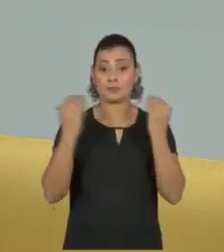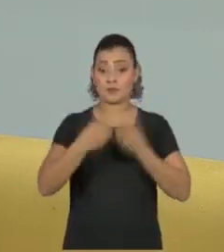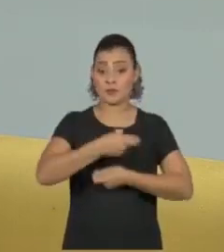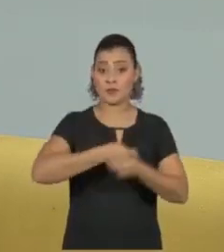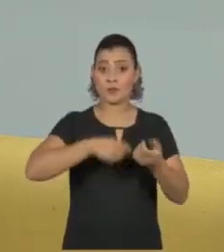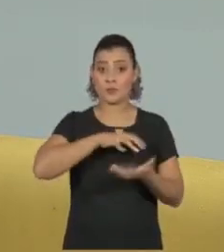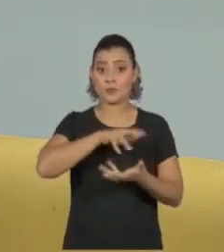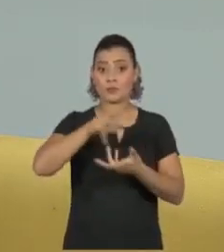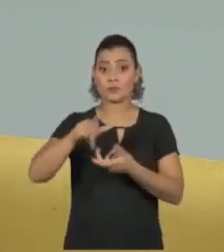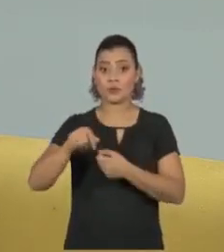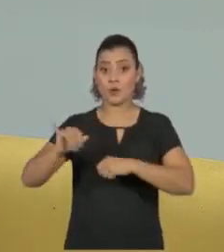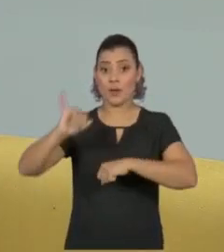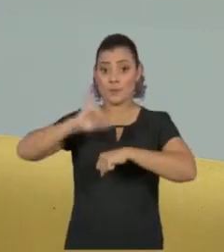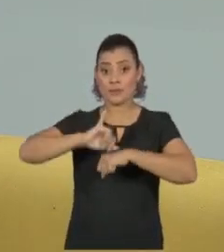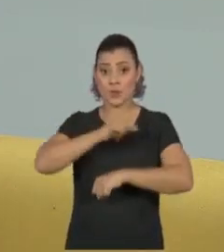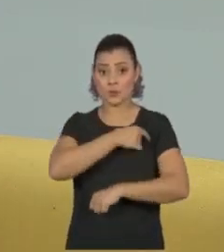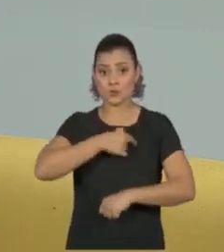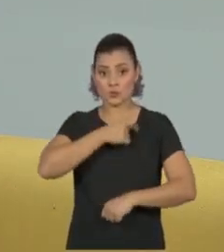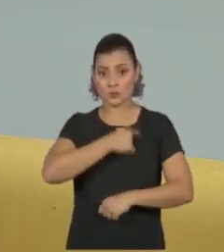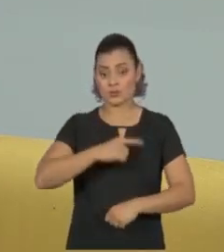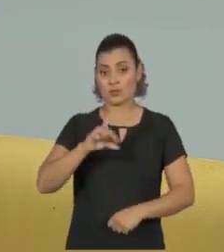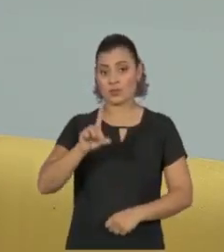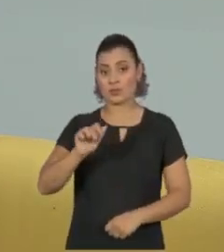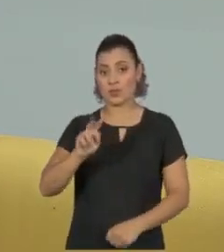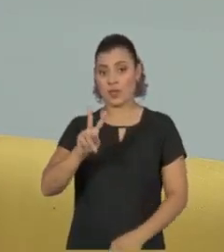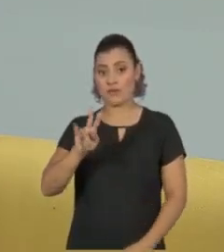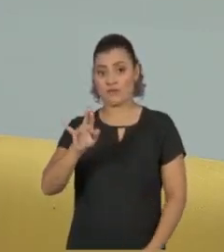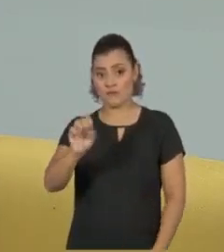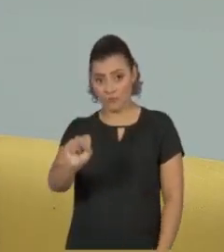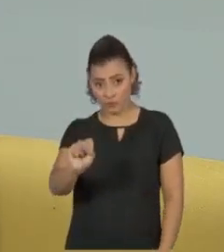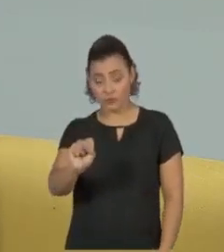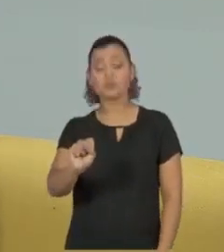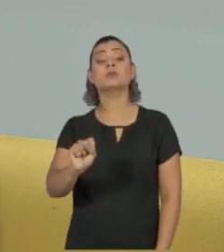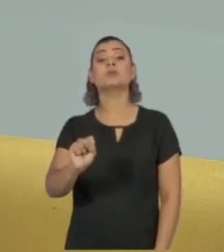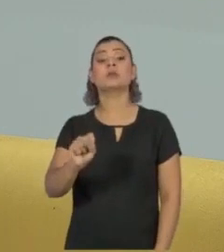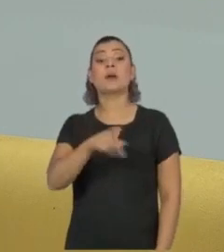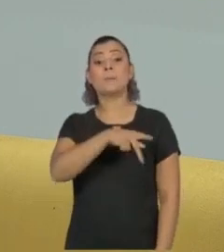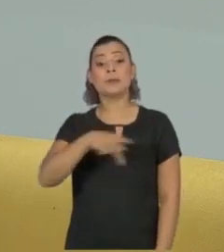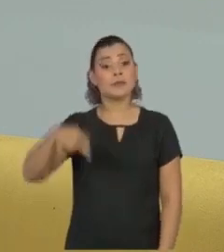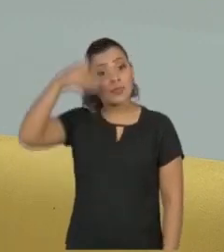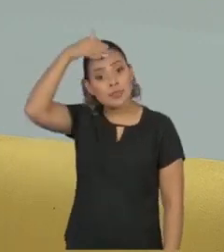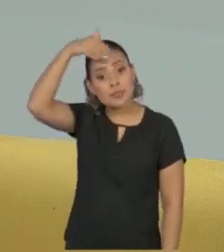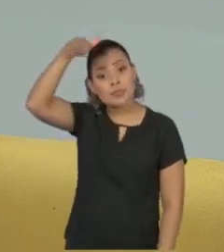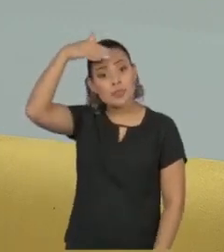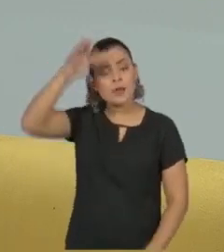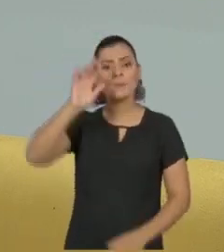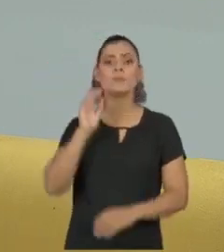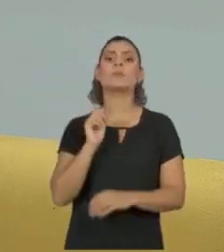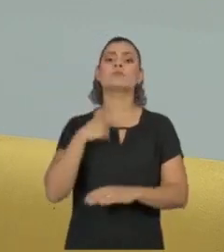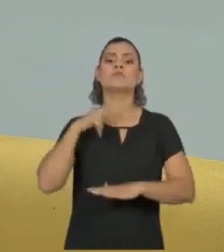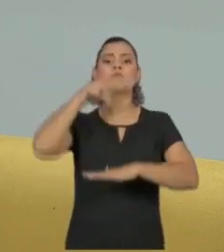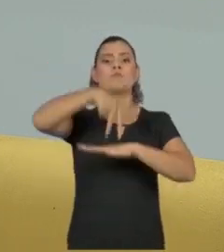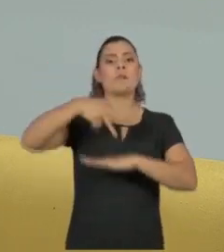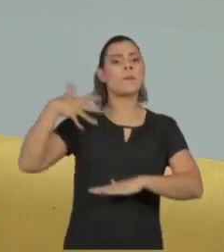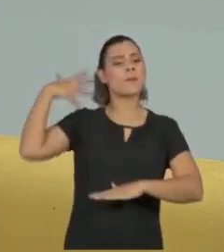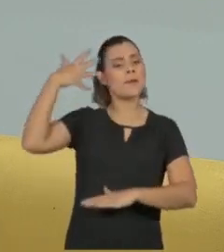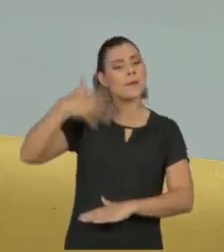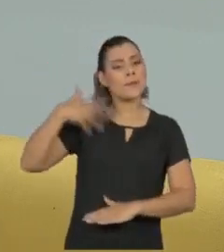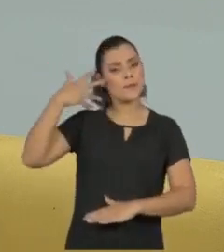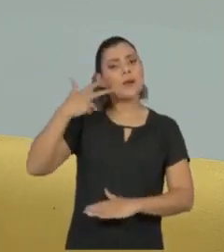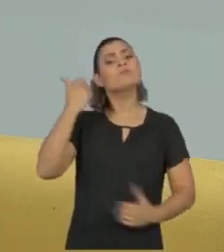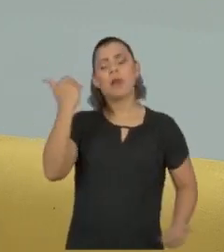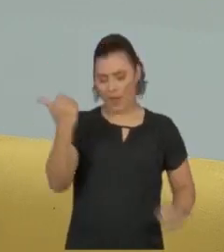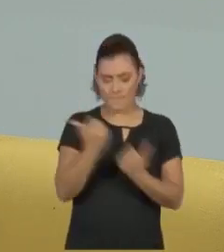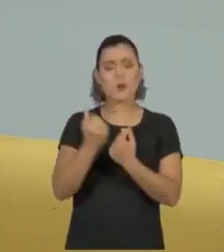Mundial em Davos, na Suíça, começa com o discurso do presidente Donald Trump a favor do plantio de 1 trilhão de árvores.